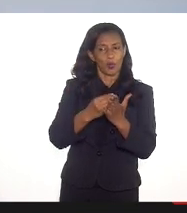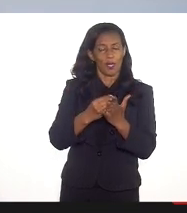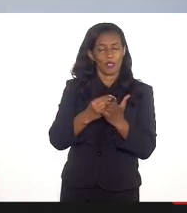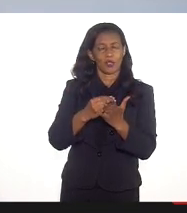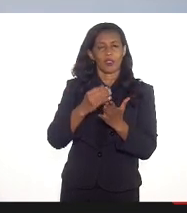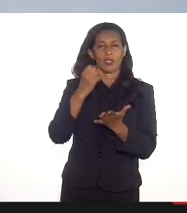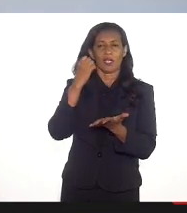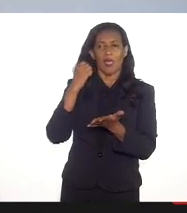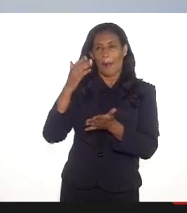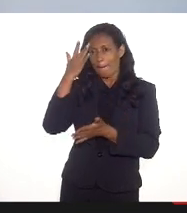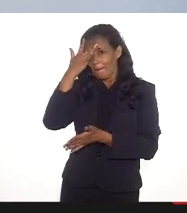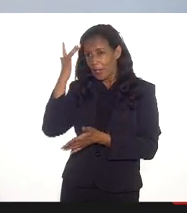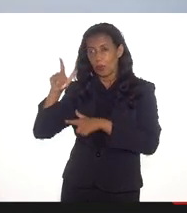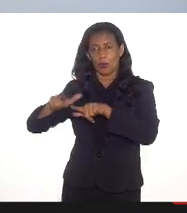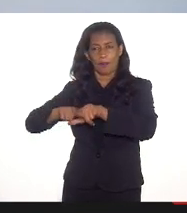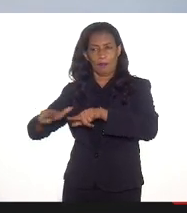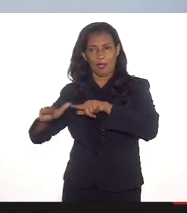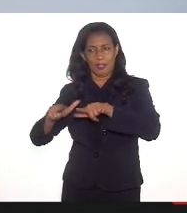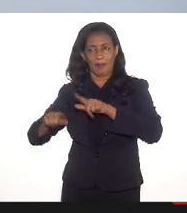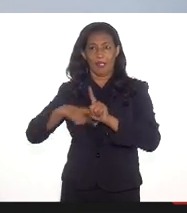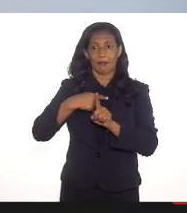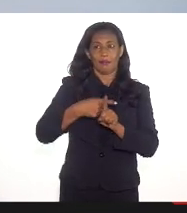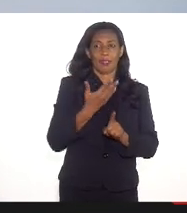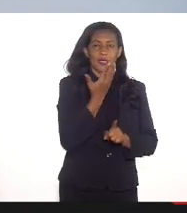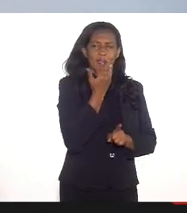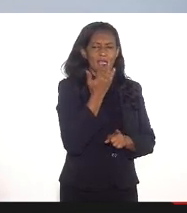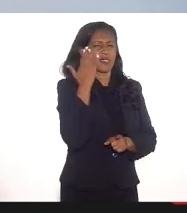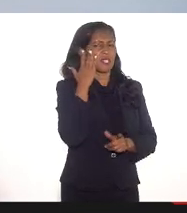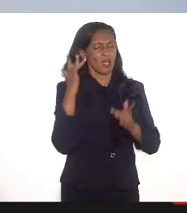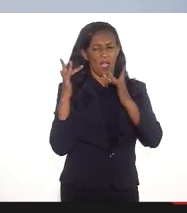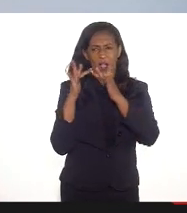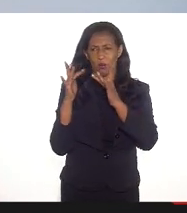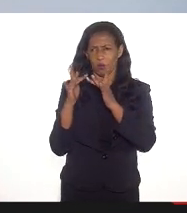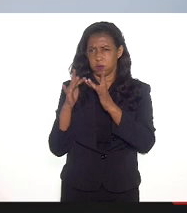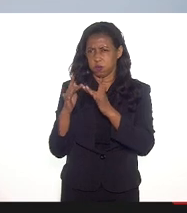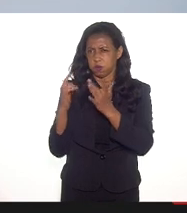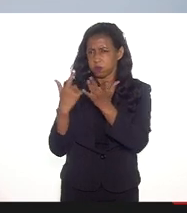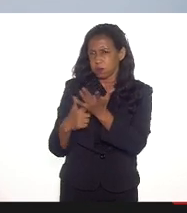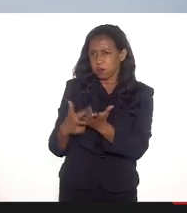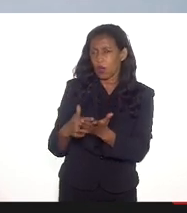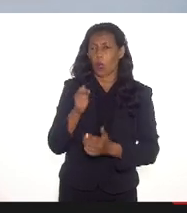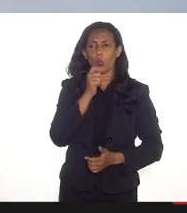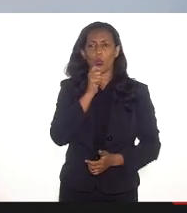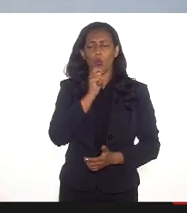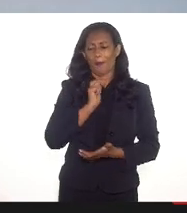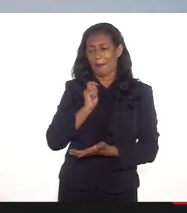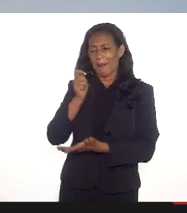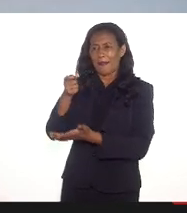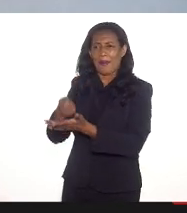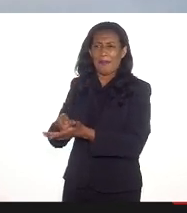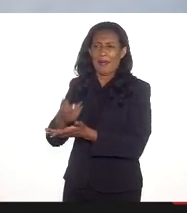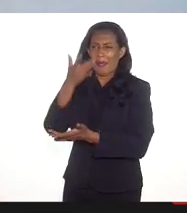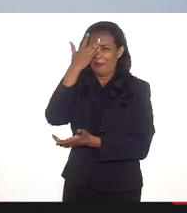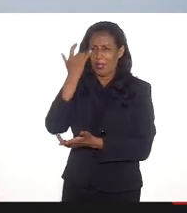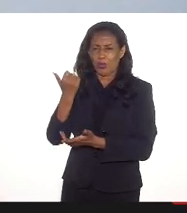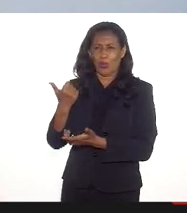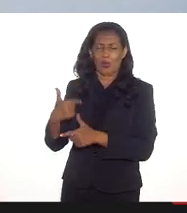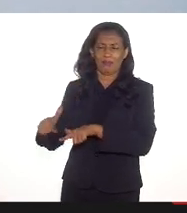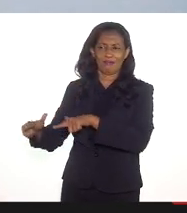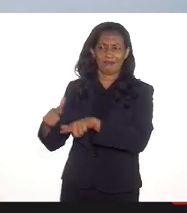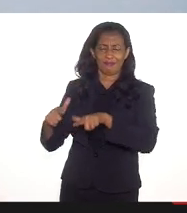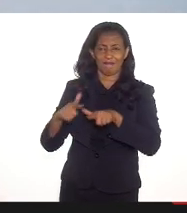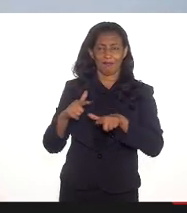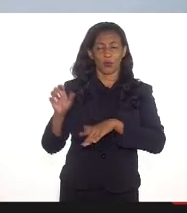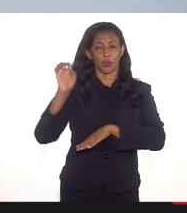terceirizados. Eu sei que não teve acordo ainda para pagamento da indenização dos terceirizados, foi sobrestado, isto